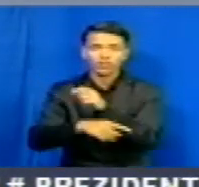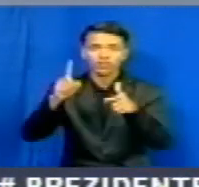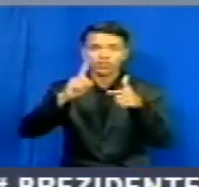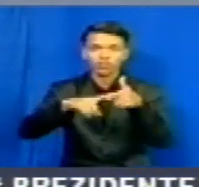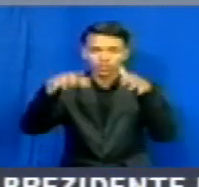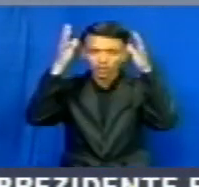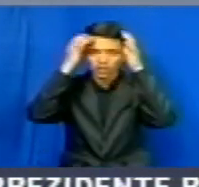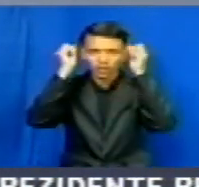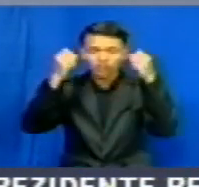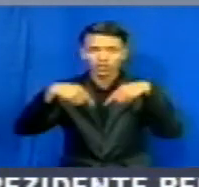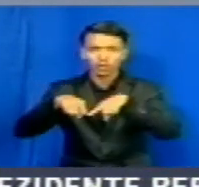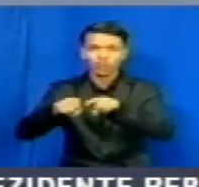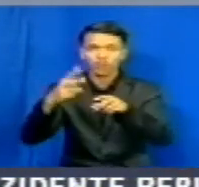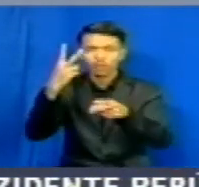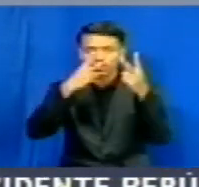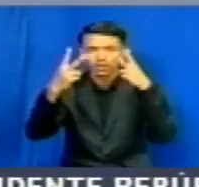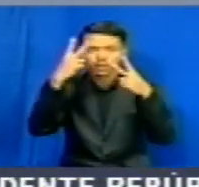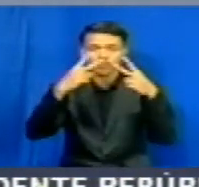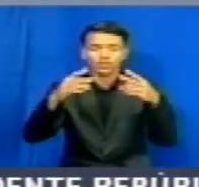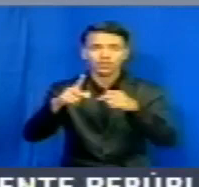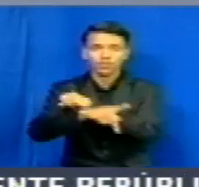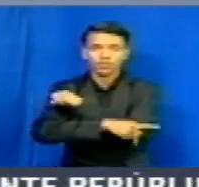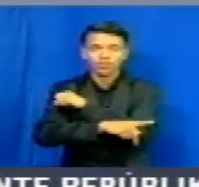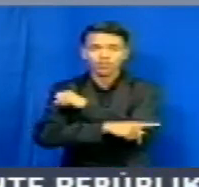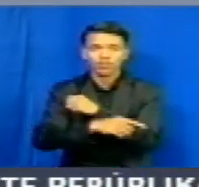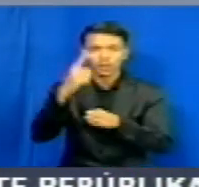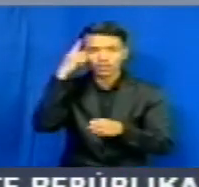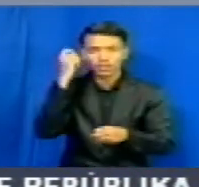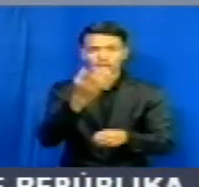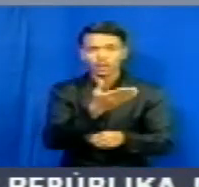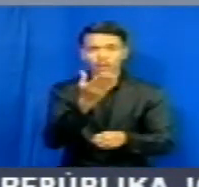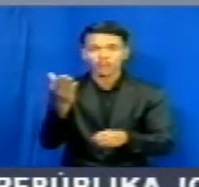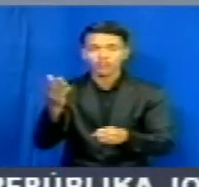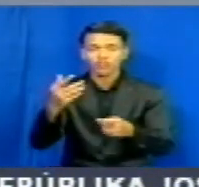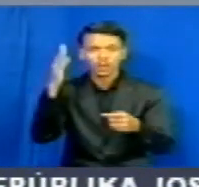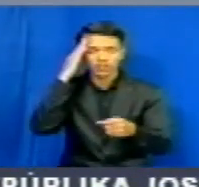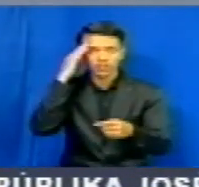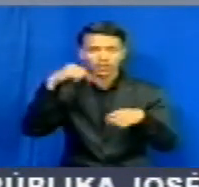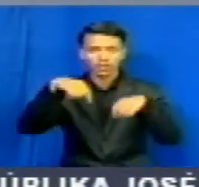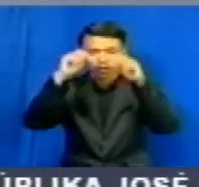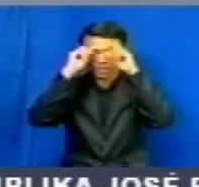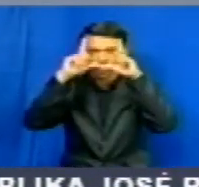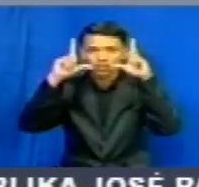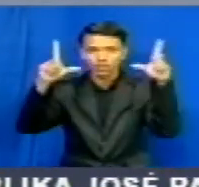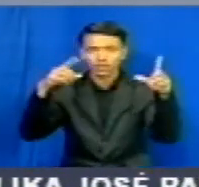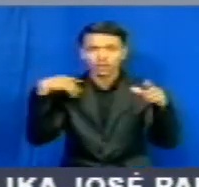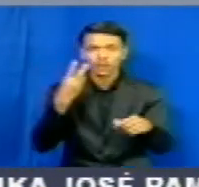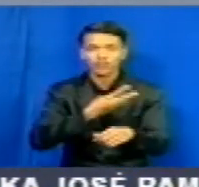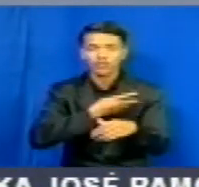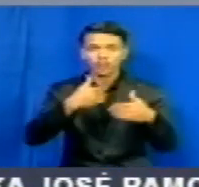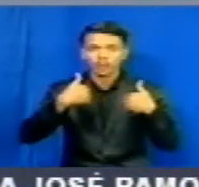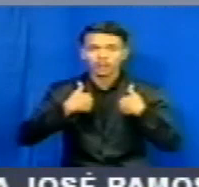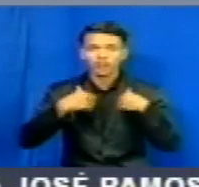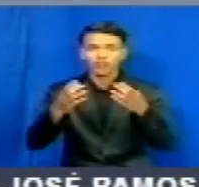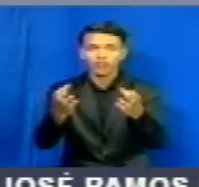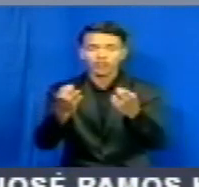Mosatuba a visita a Portugal. Então, como está bom ser Atene, e a Timor-Leste, e tem